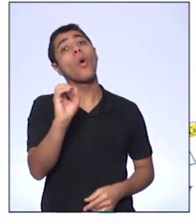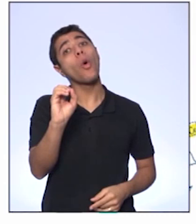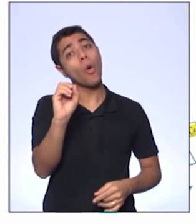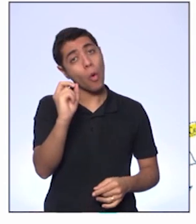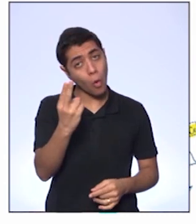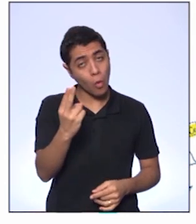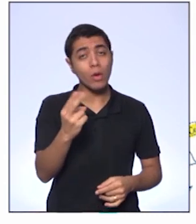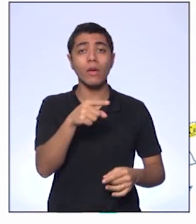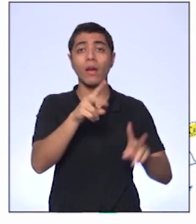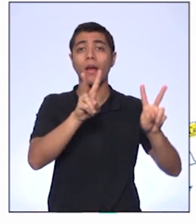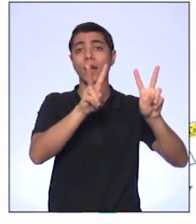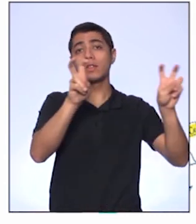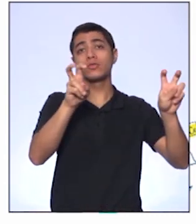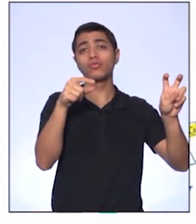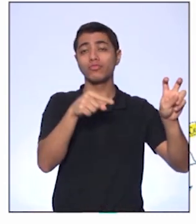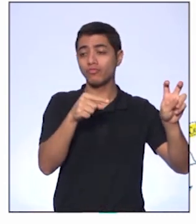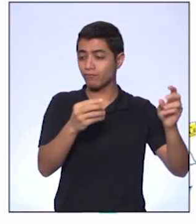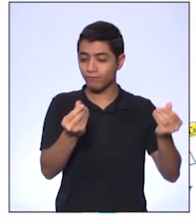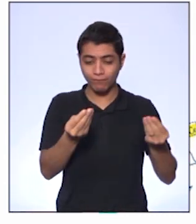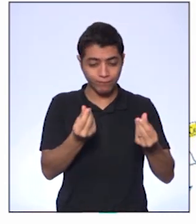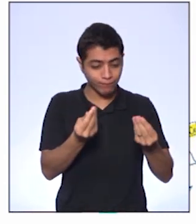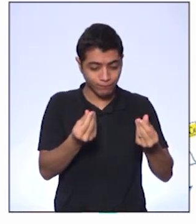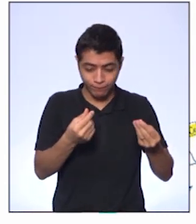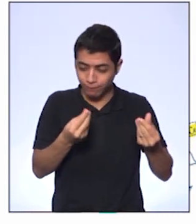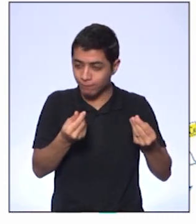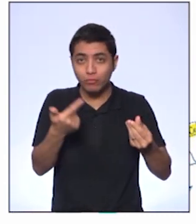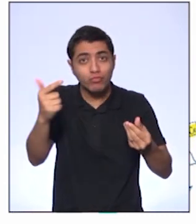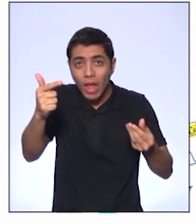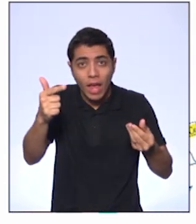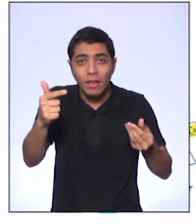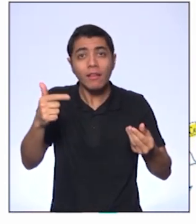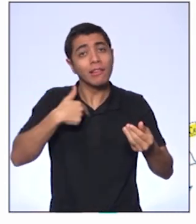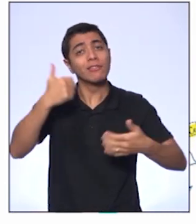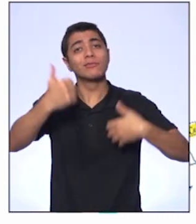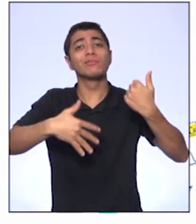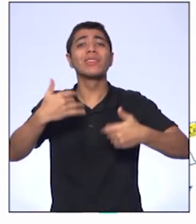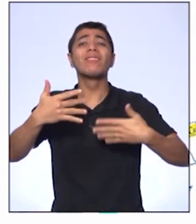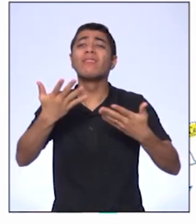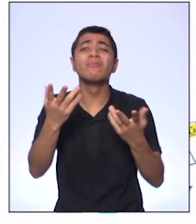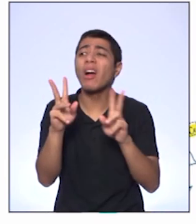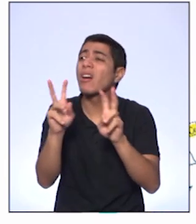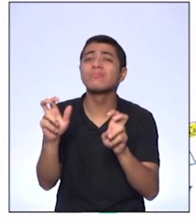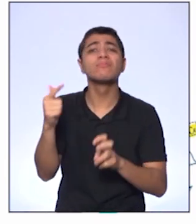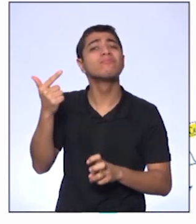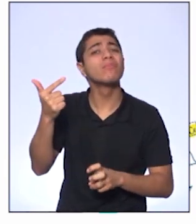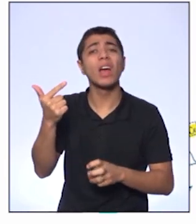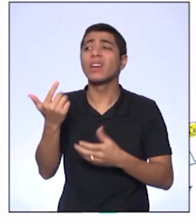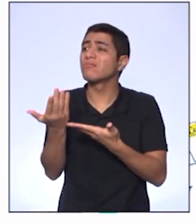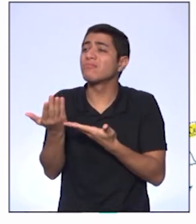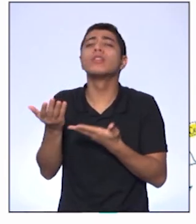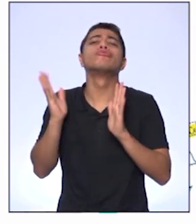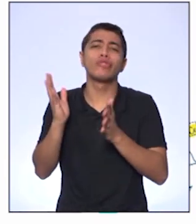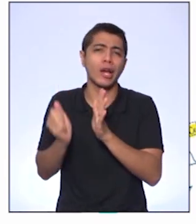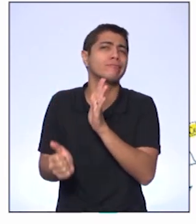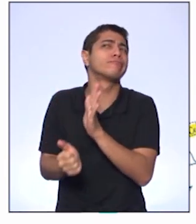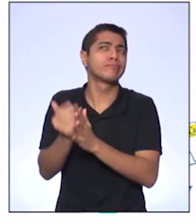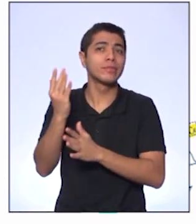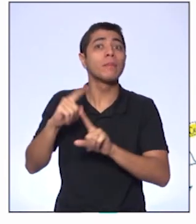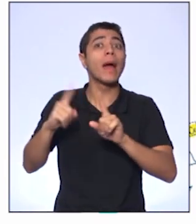recorrer ao assunto da falta de assunto, já bastante gasto, mas do qual, no ato de escrever, pode surgir o